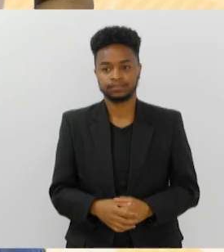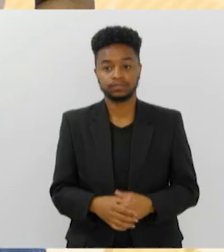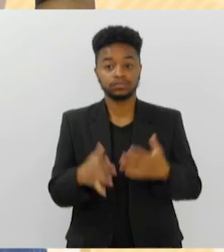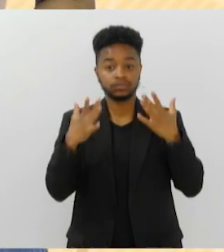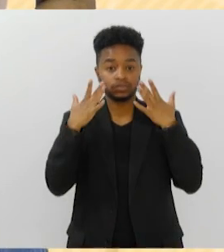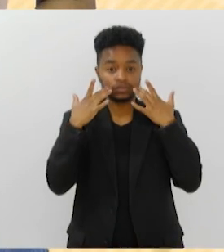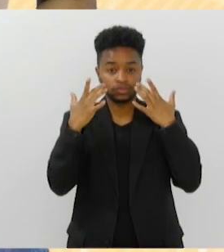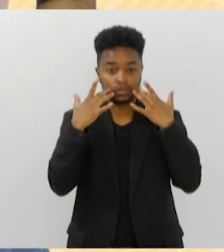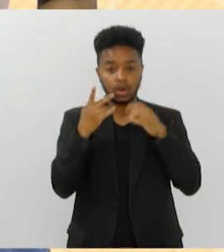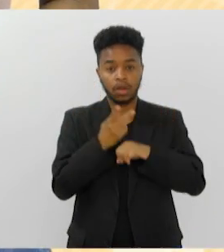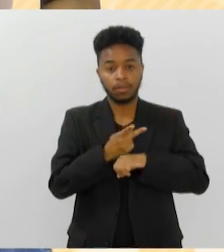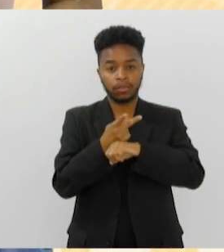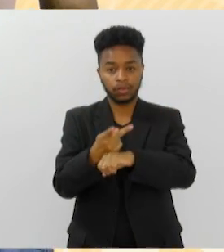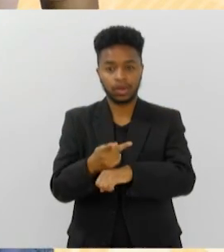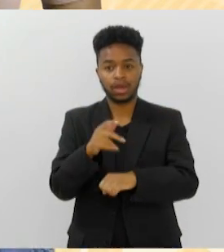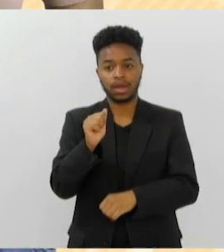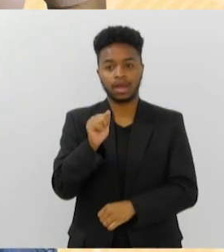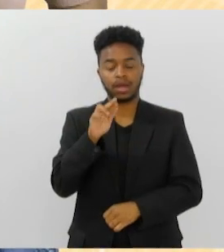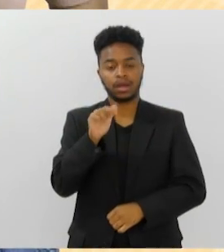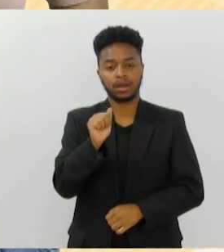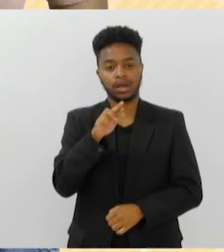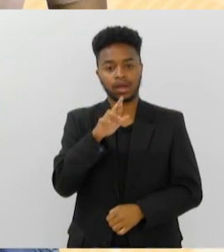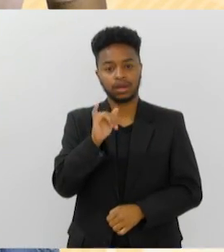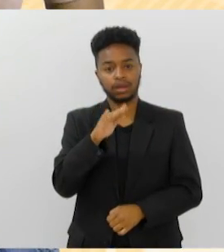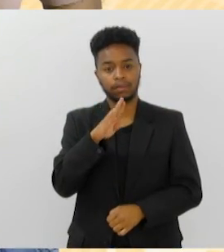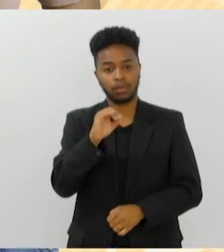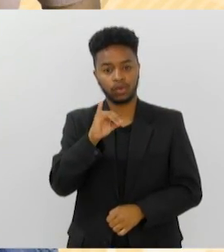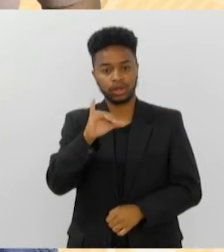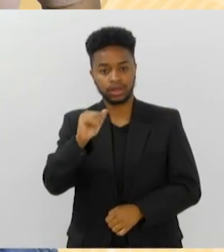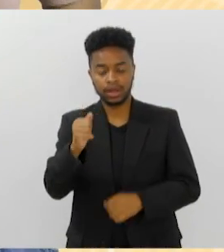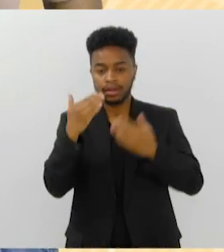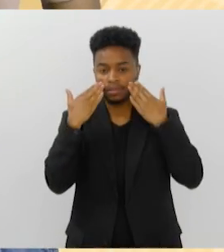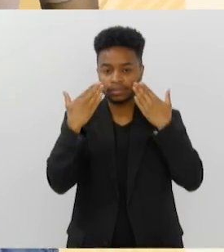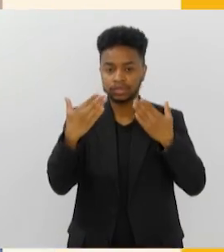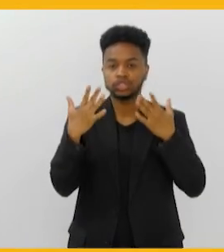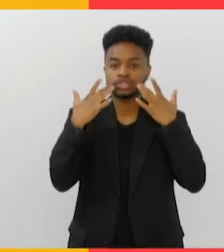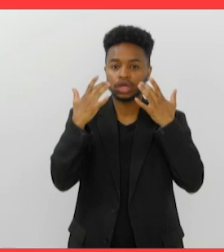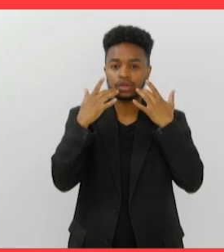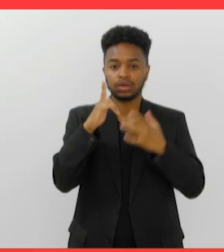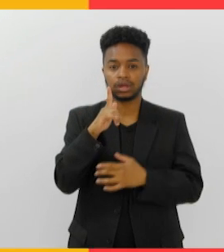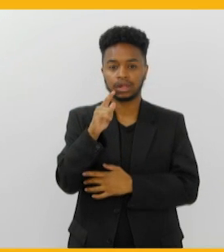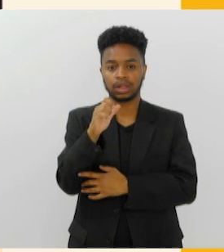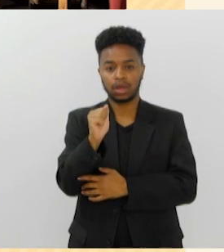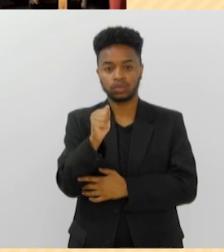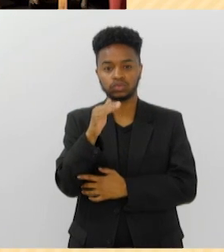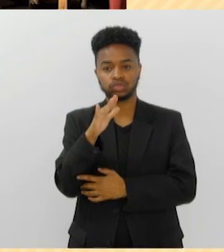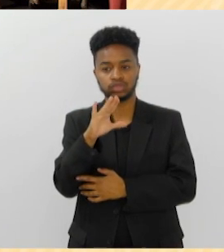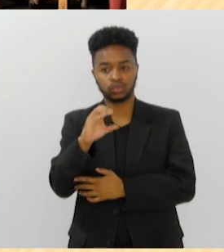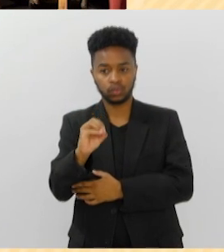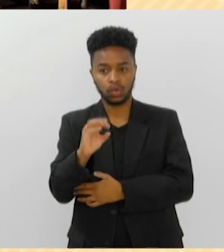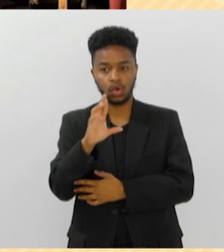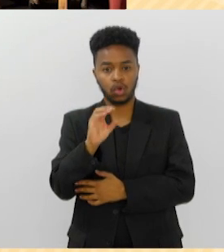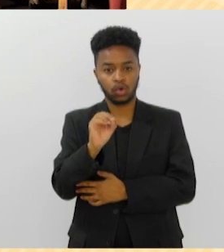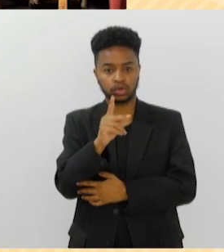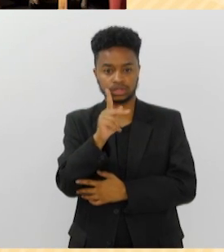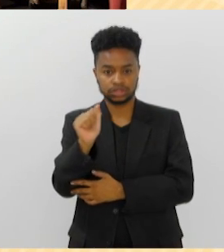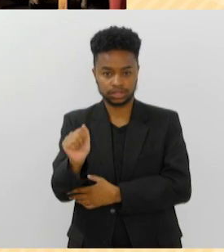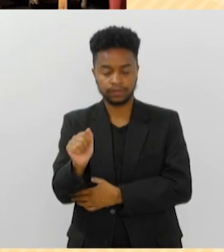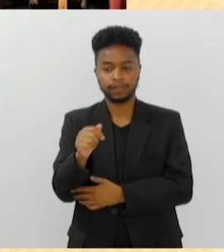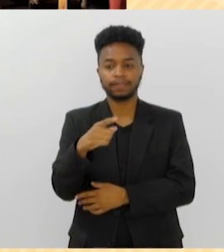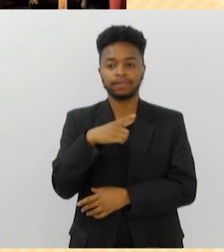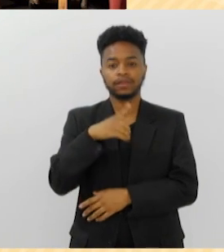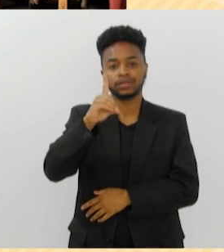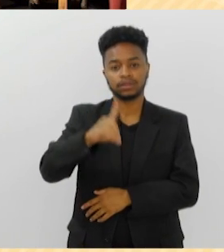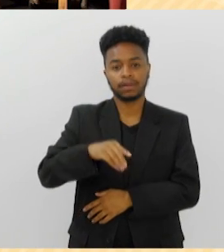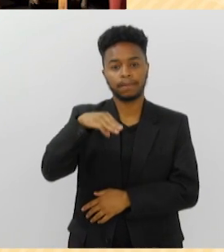espetáculo Procurando Araribóia está em cartaz no Teatro Glaucio Rocha, no centro do Rio. Com direção de Matias Palma, o